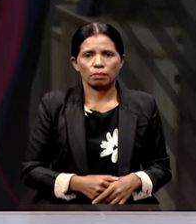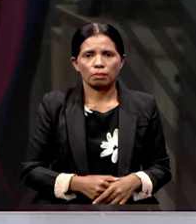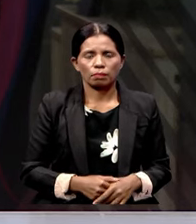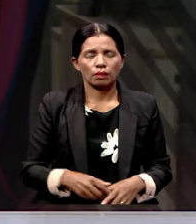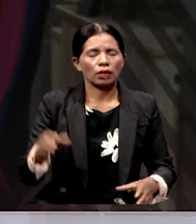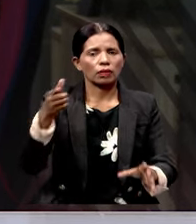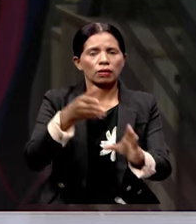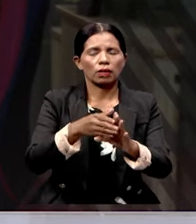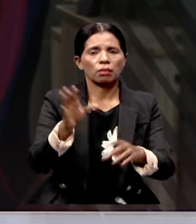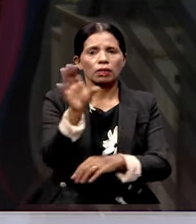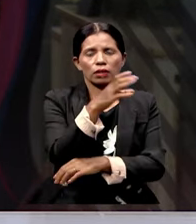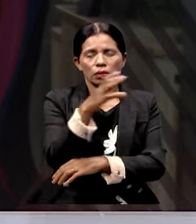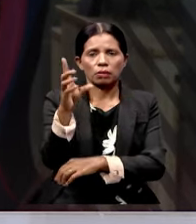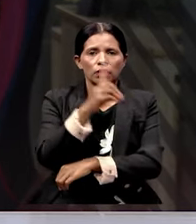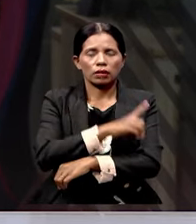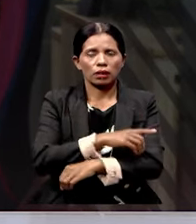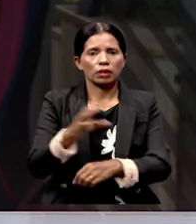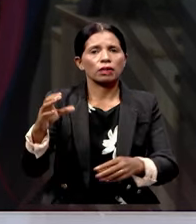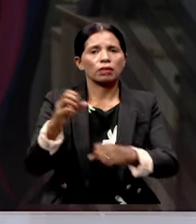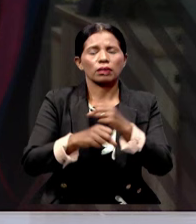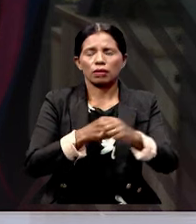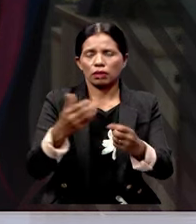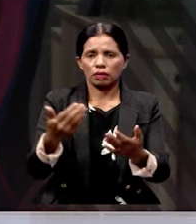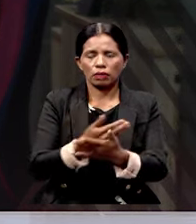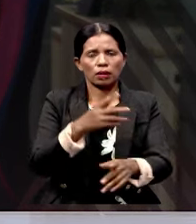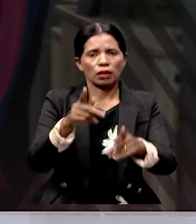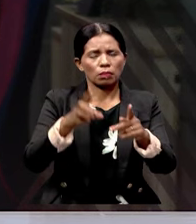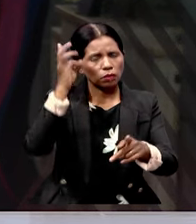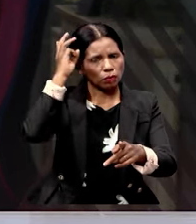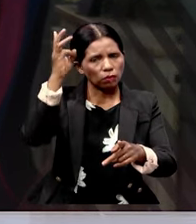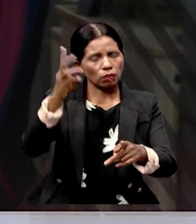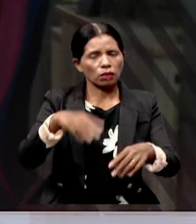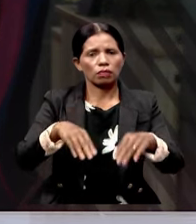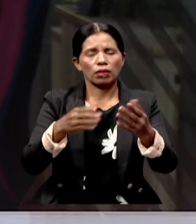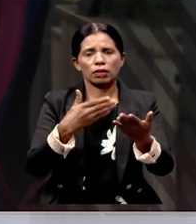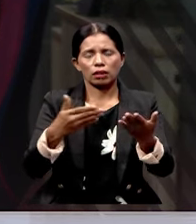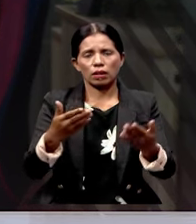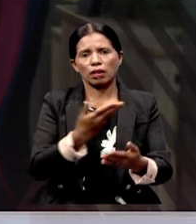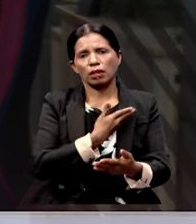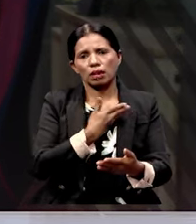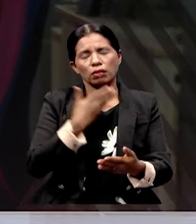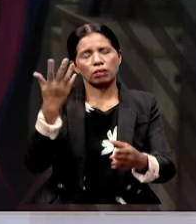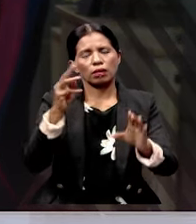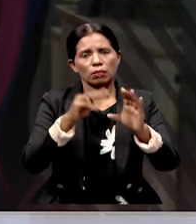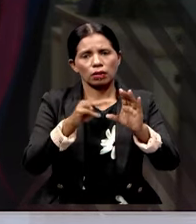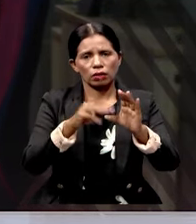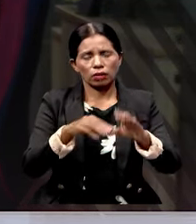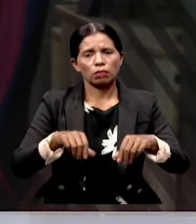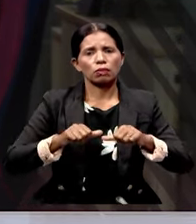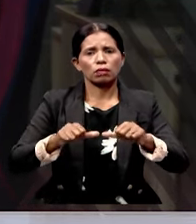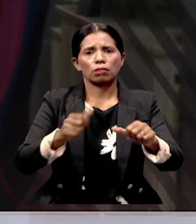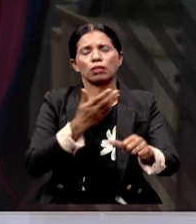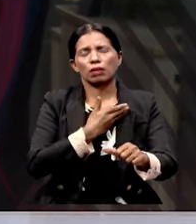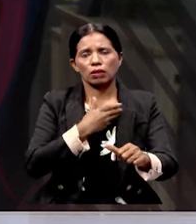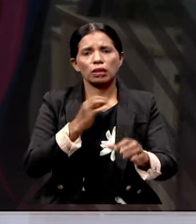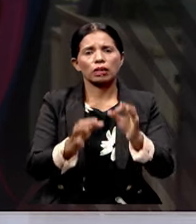Atutama valoro Natal no Tinafon, comunidade preocupa o fôlego de necessidade básica e a mercado sira, NB continua a sair, mas que o